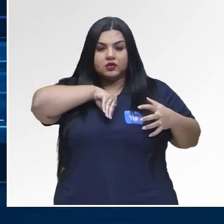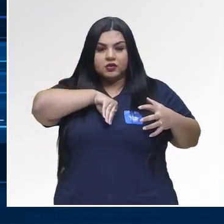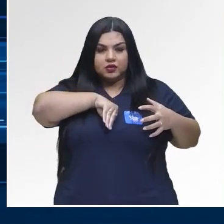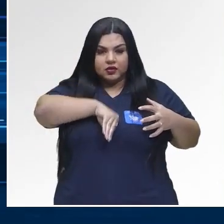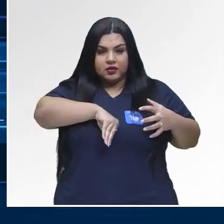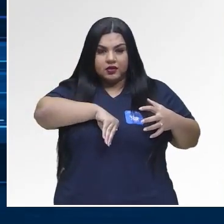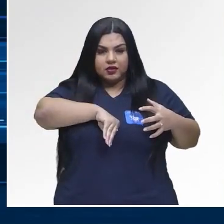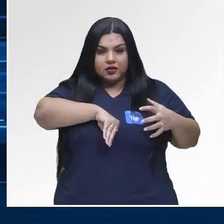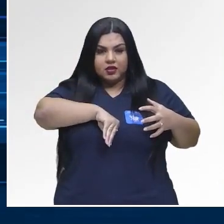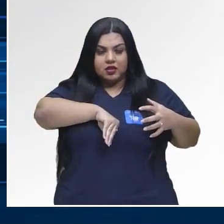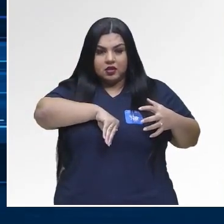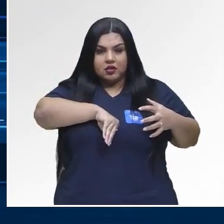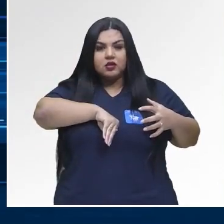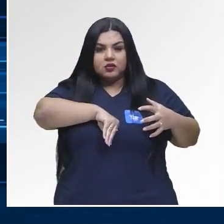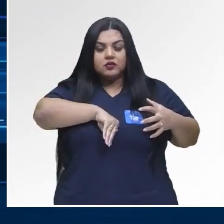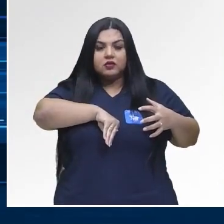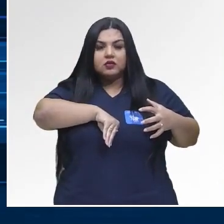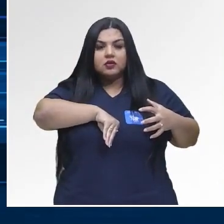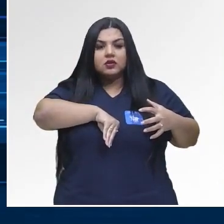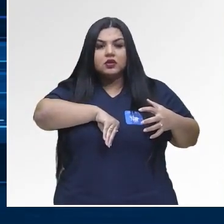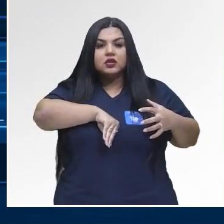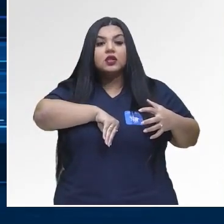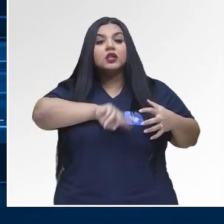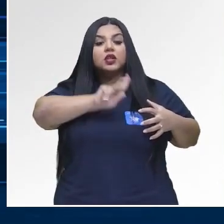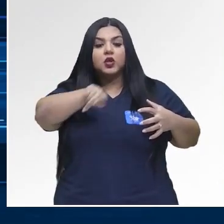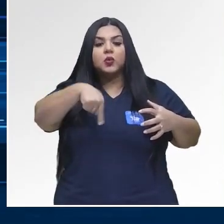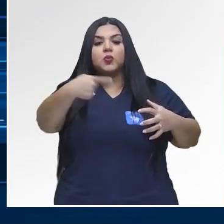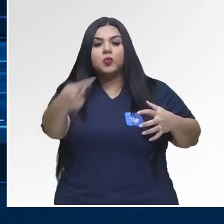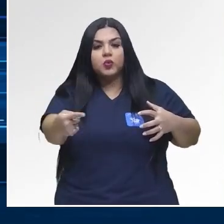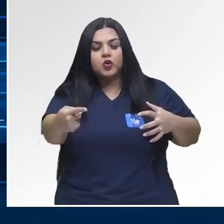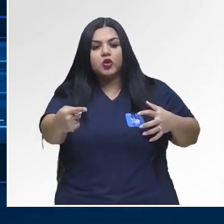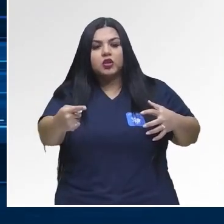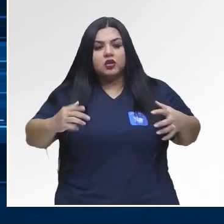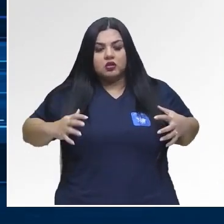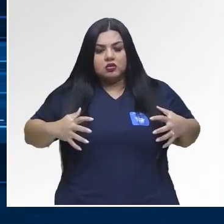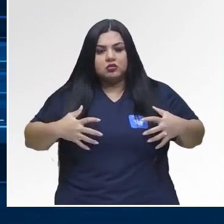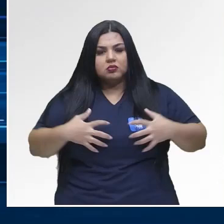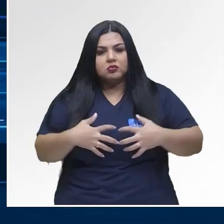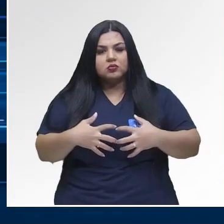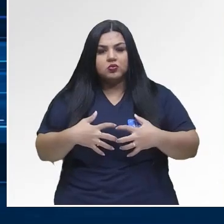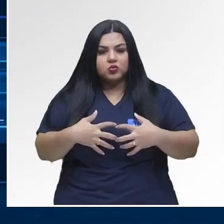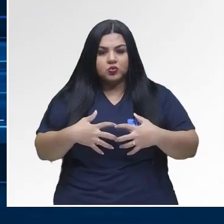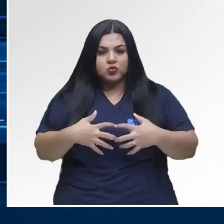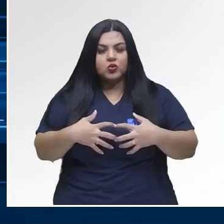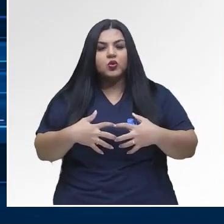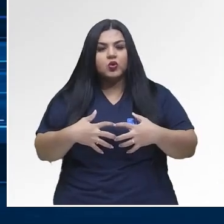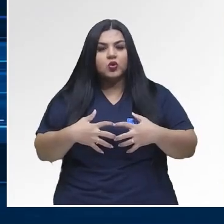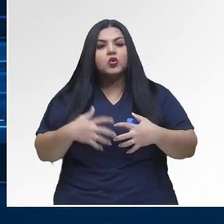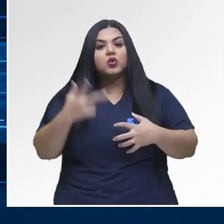a inspiração. E aí a expiração é quando esses músculos relaxam, voltam ao seu tamanho